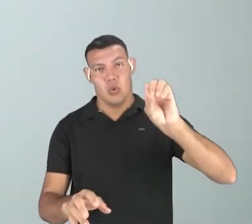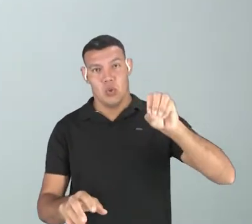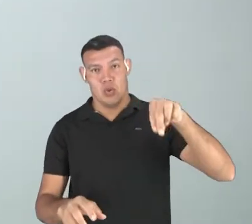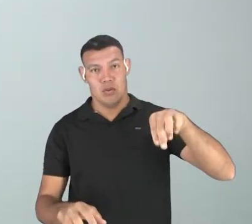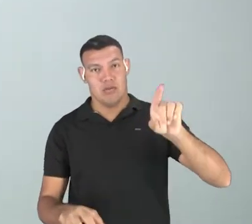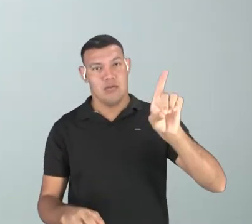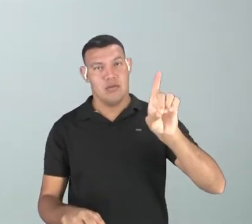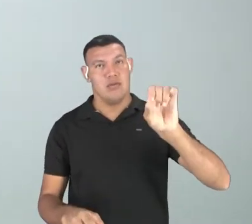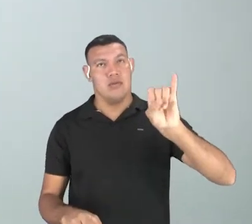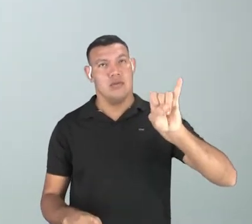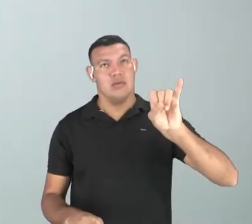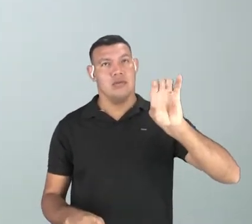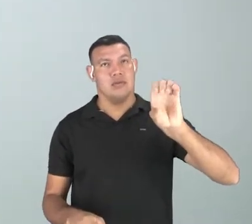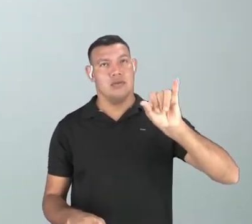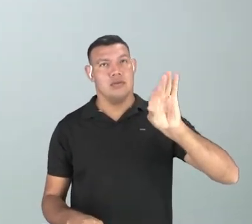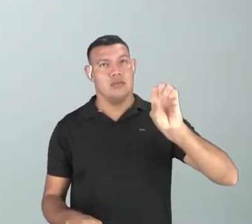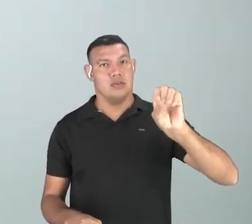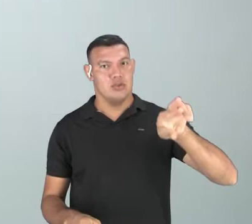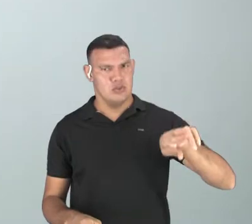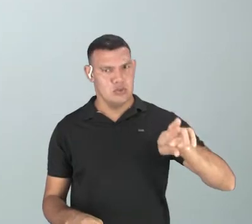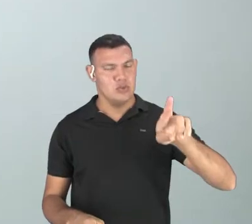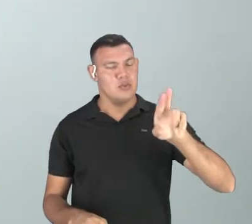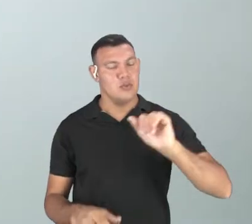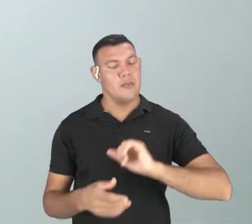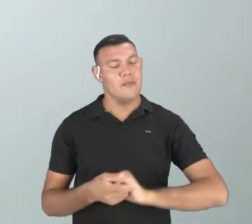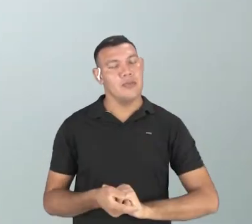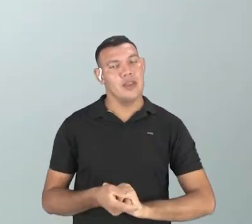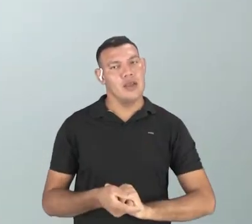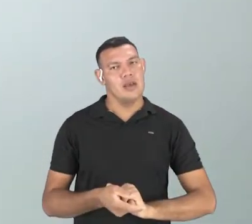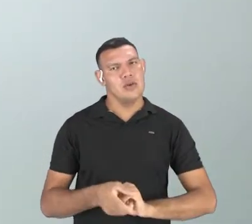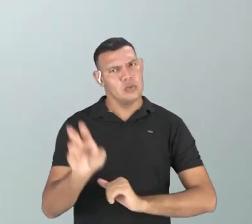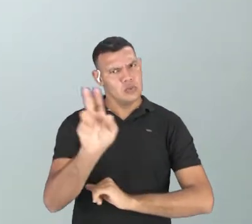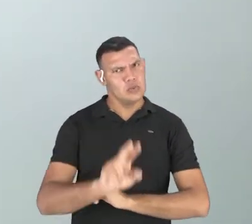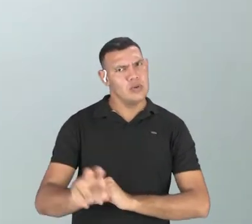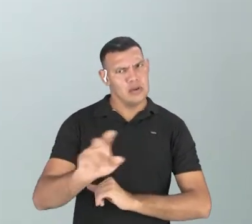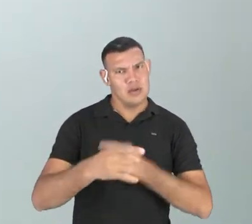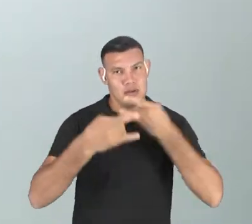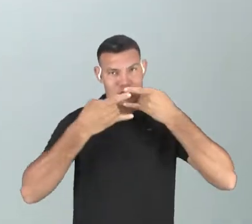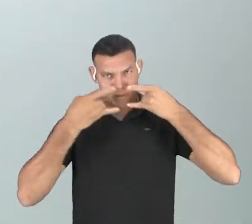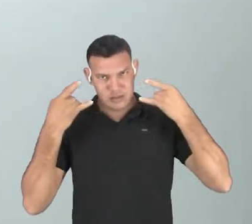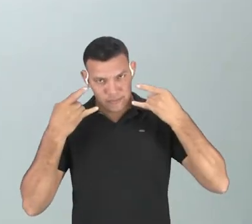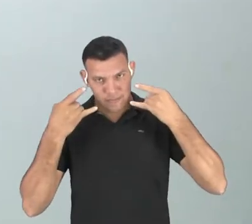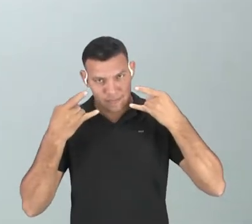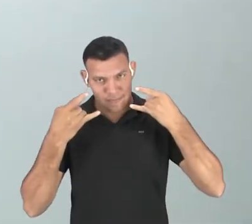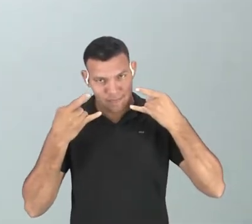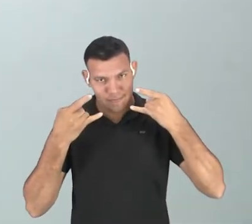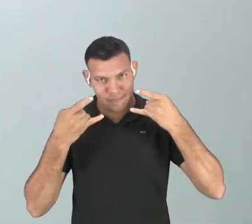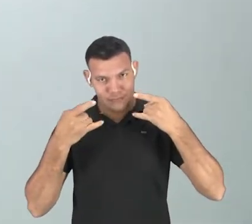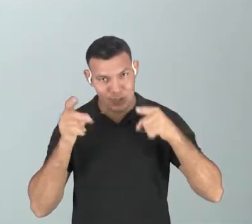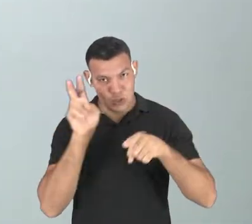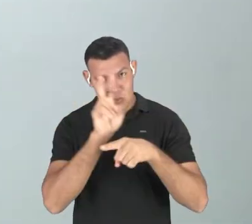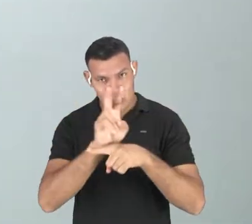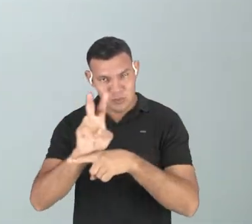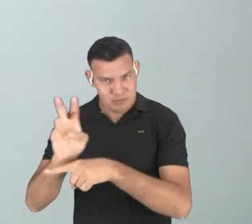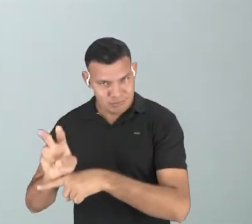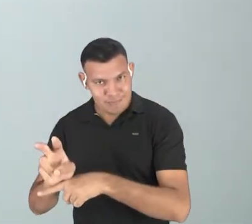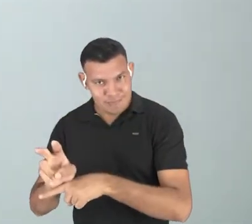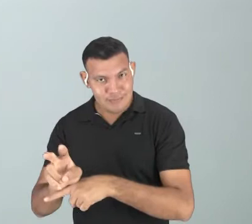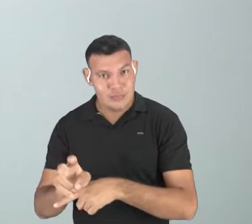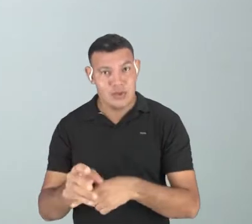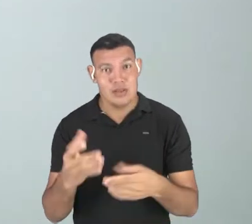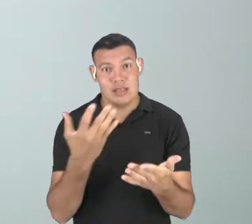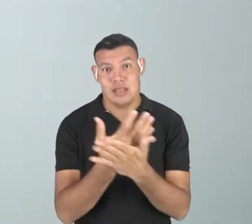casa? ¿Usando mascarilla para protegerse? Bueno, espero que sí. En la clase de hoy, nosotros